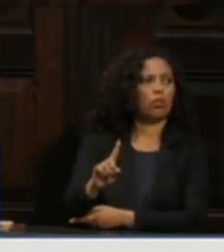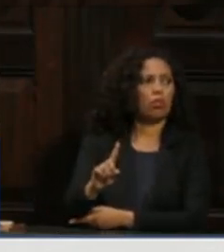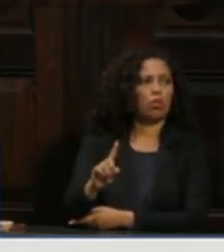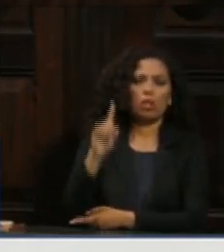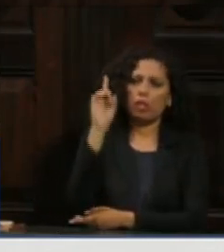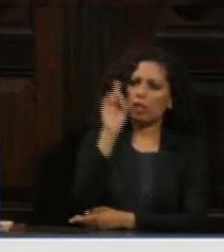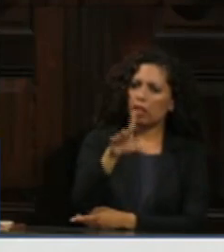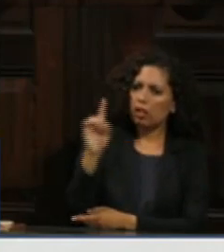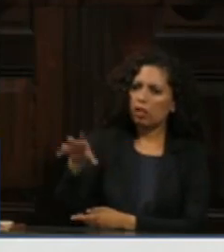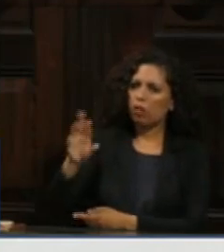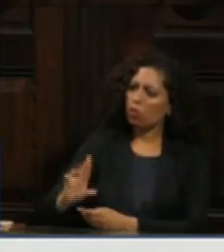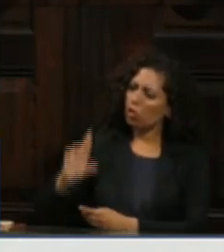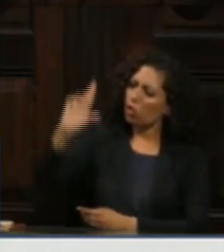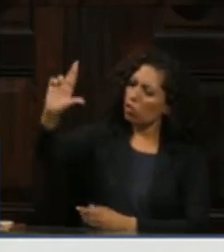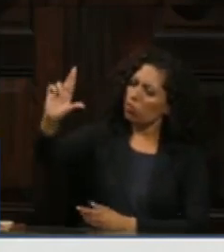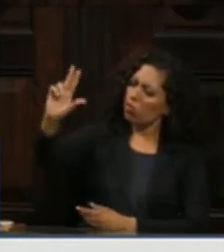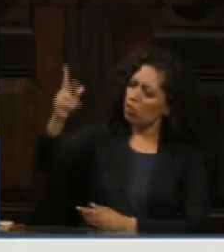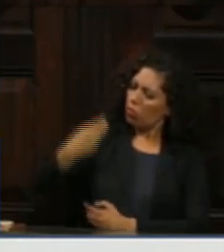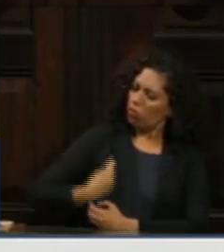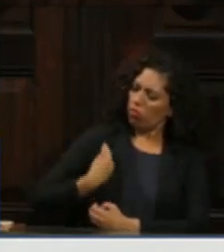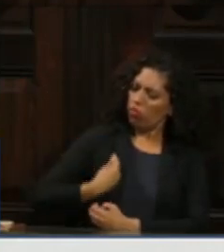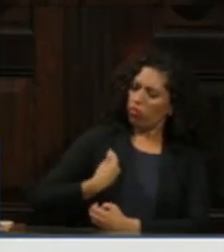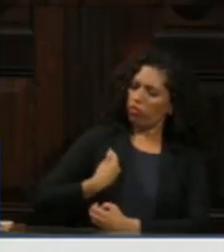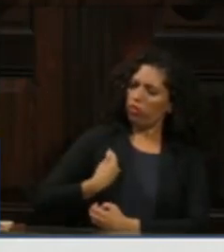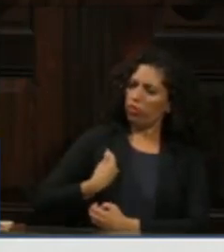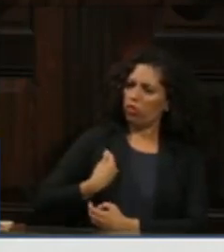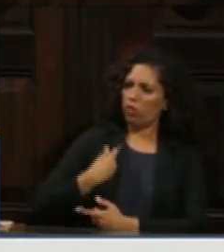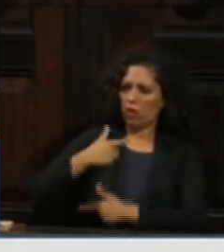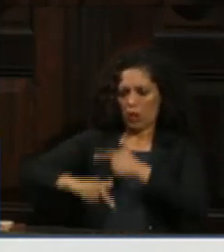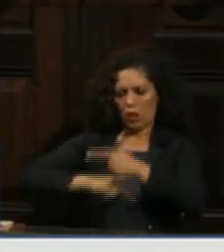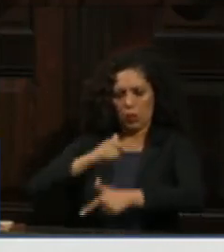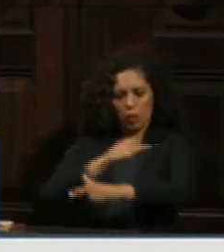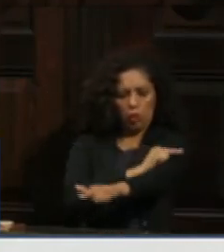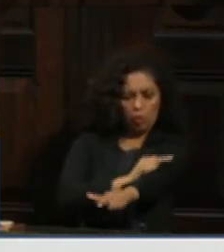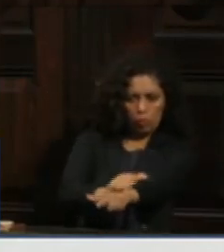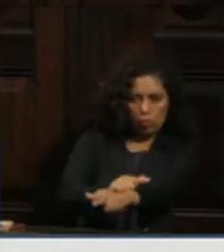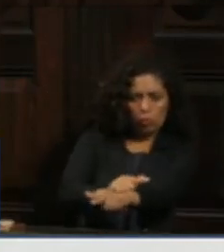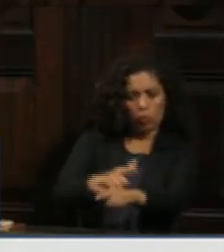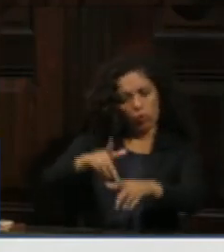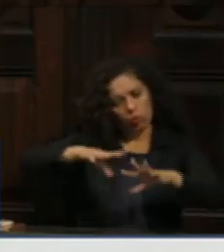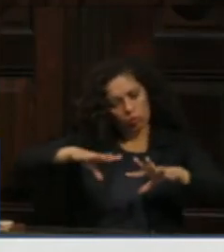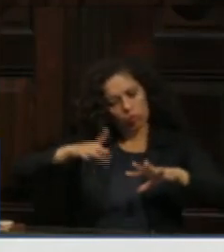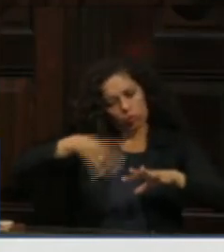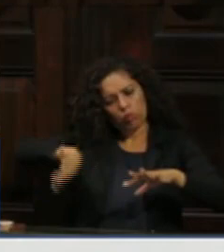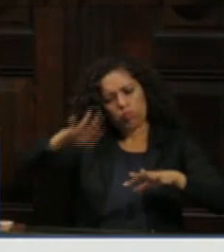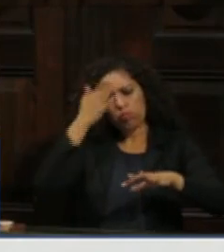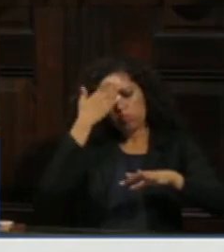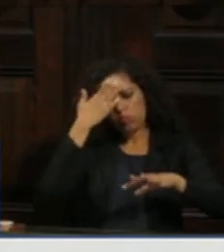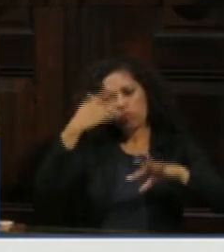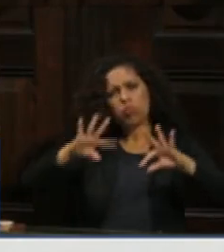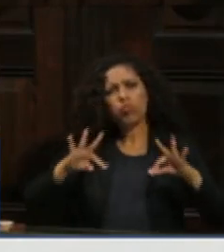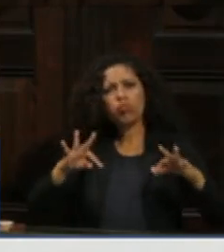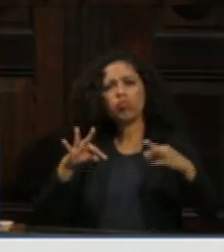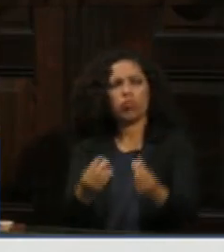setores da mídia ainda não entenderam o que está por trás de um grande movimento para